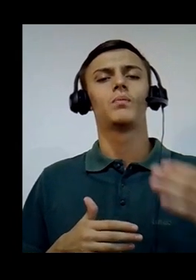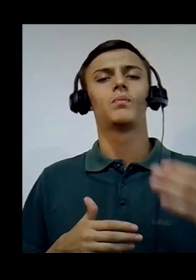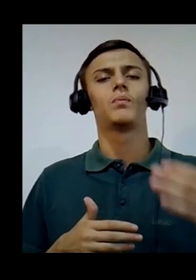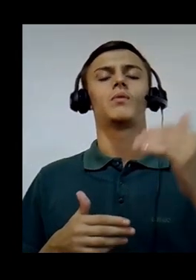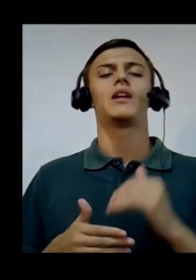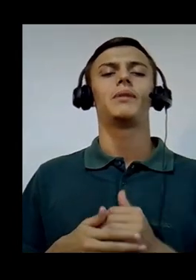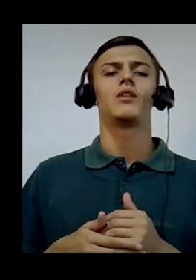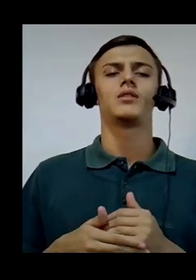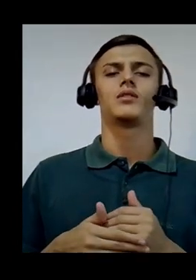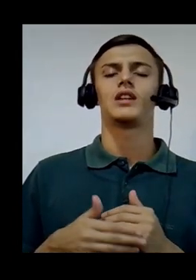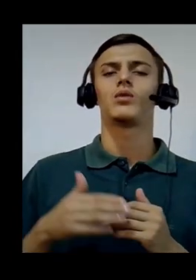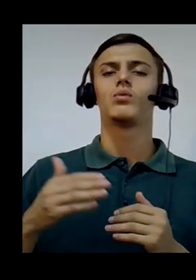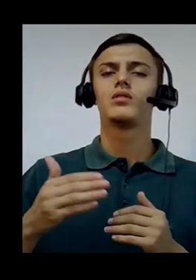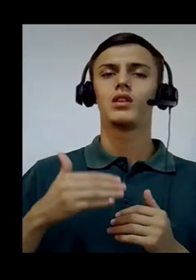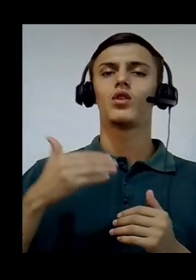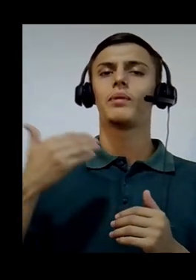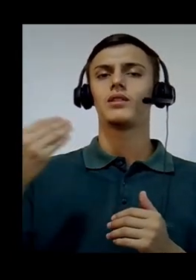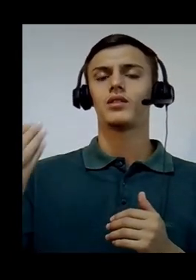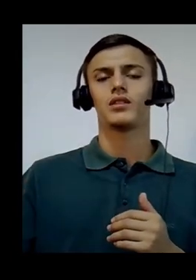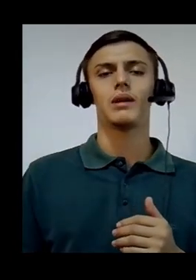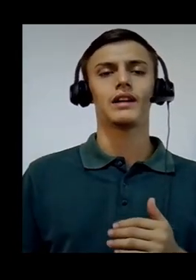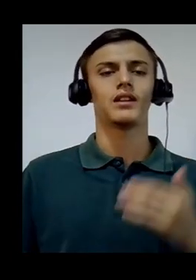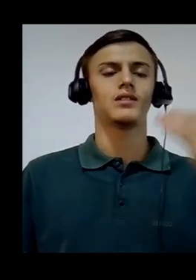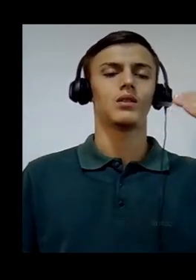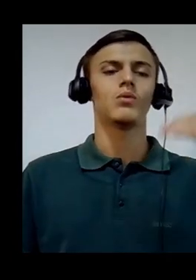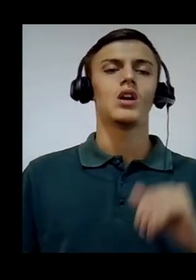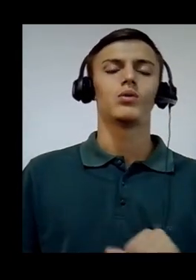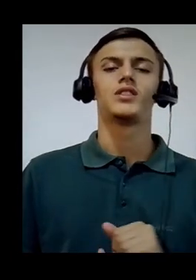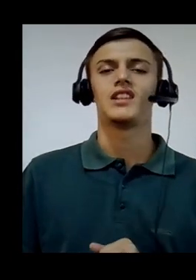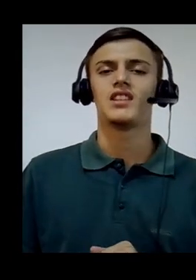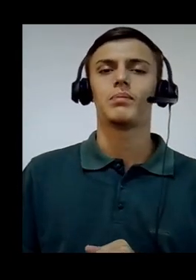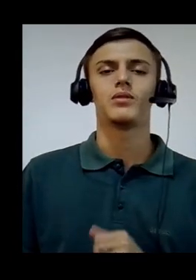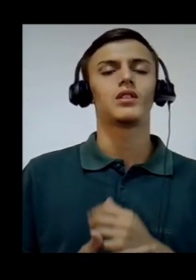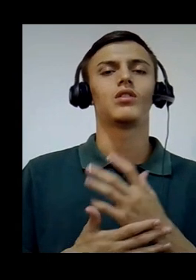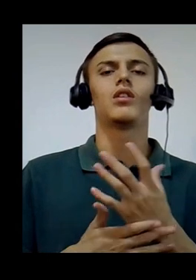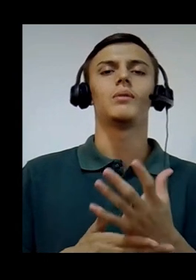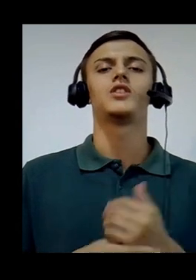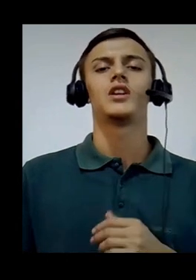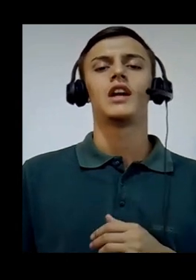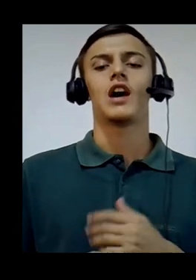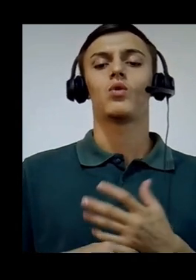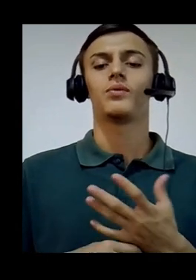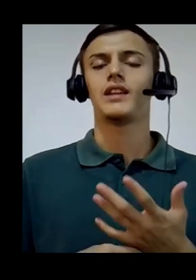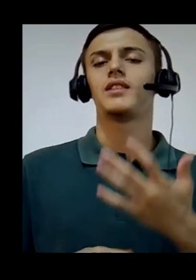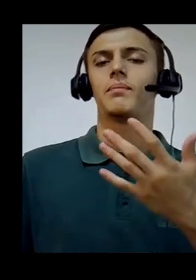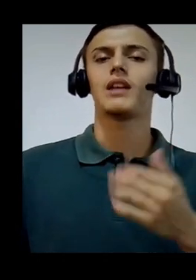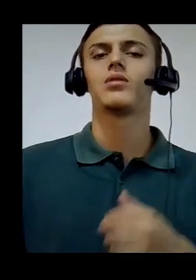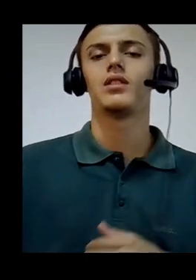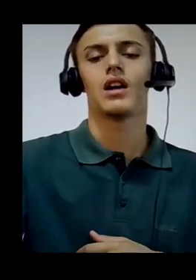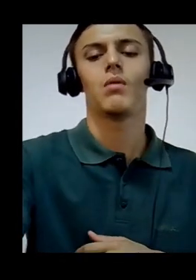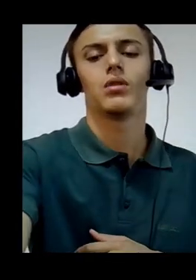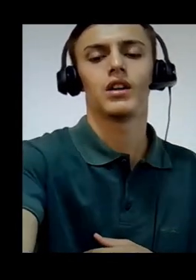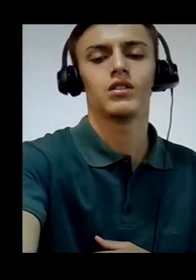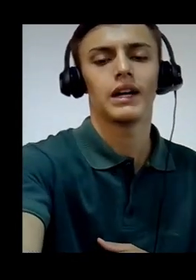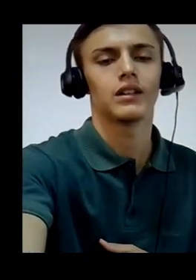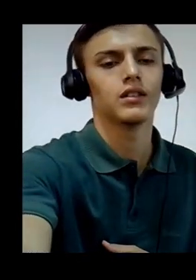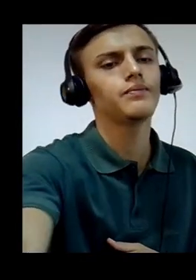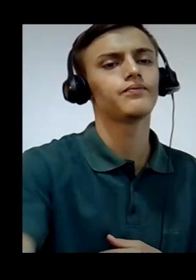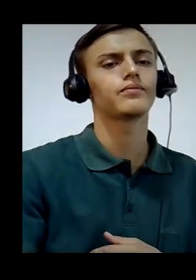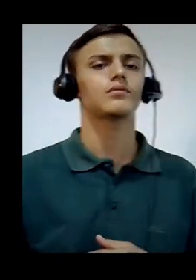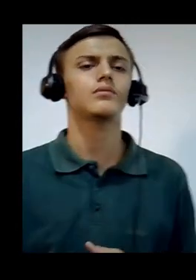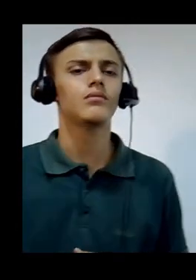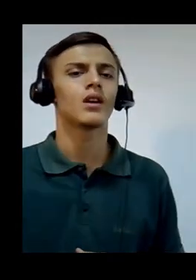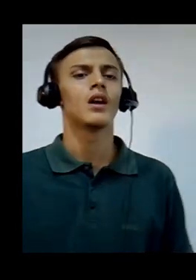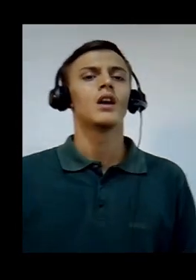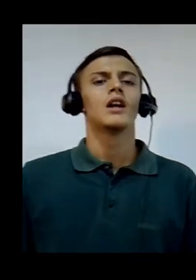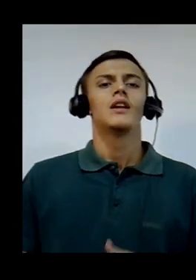do seu corpo em uma área perigosa associada com o ciclo operacional da máquina. Aí são os 3 exemplinhos que normalmente acontecem para solicitar um bloqueio de máquina,